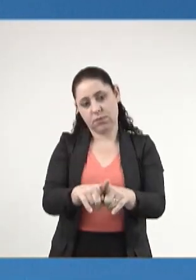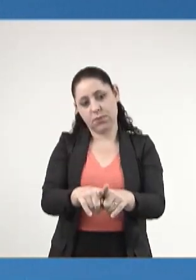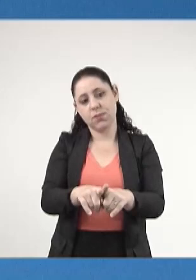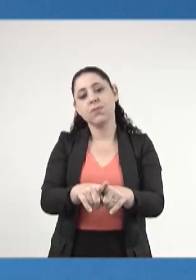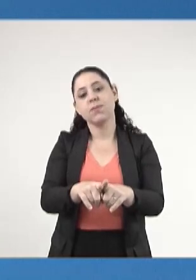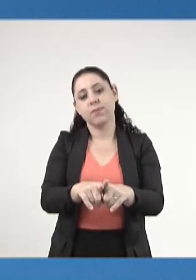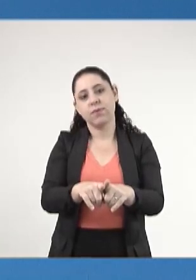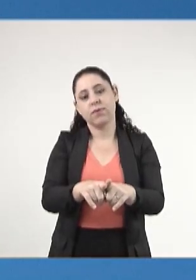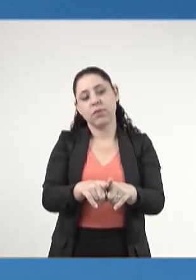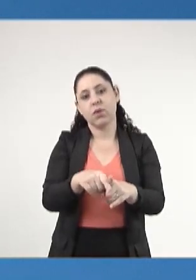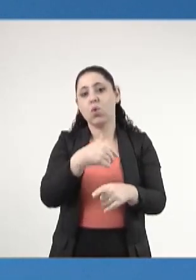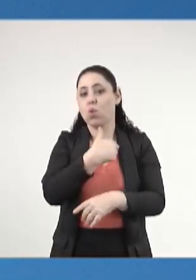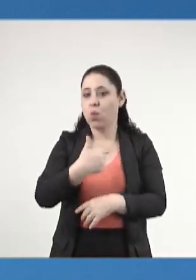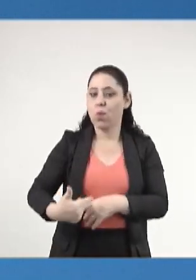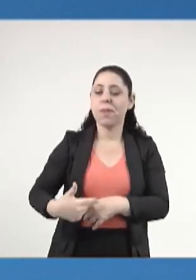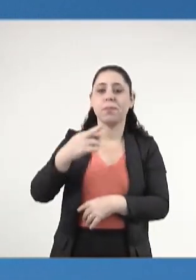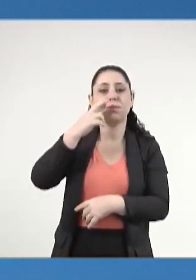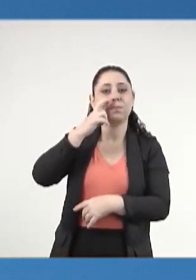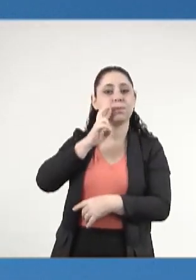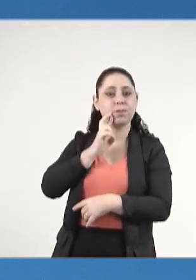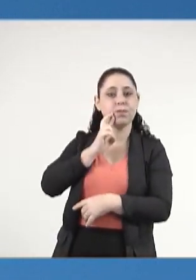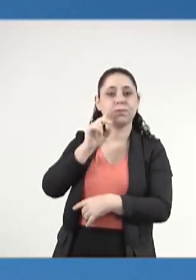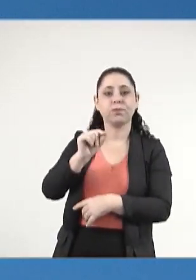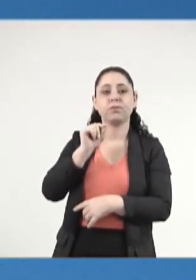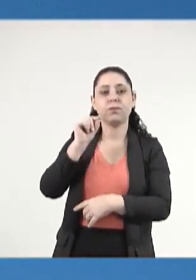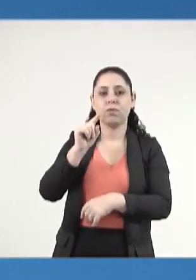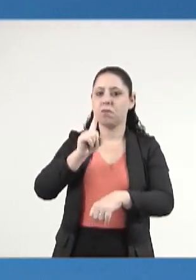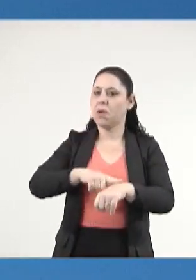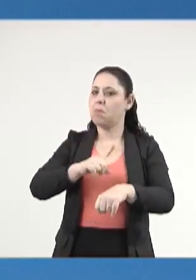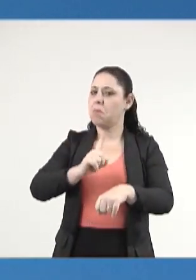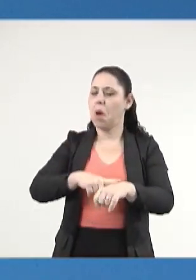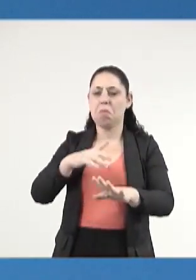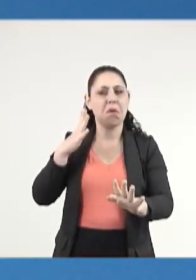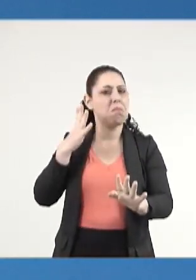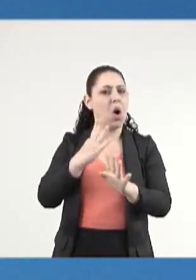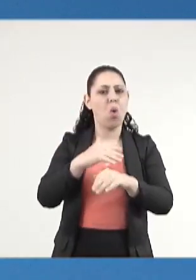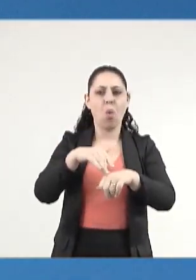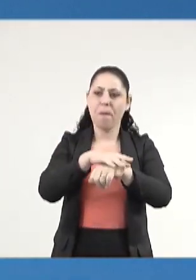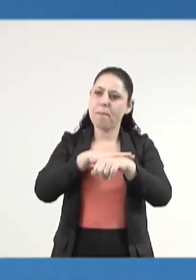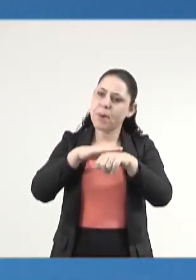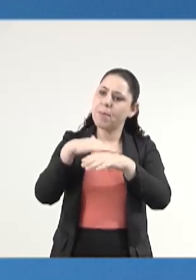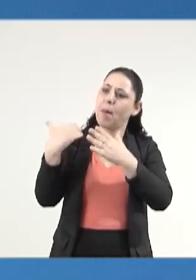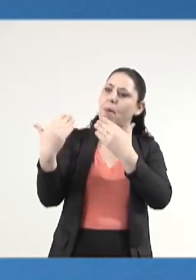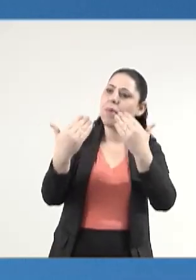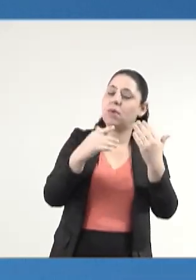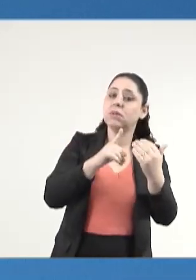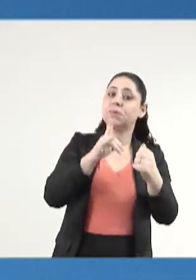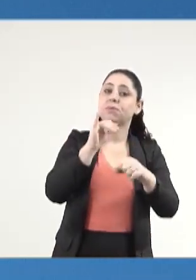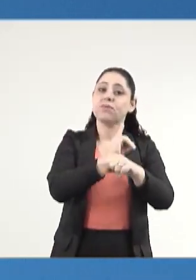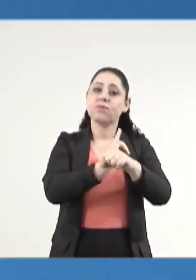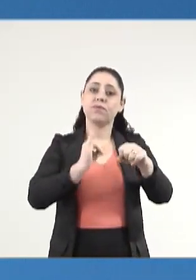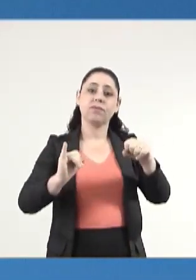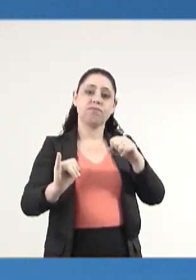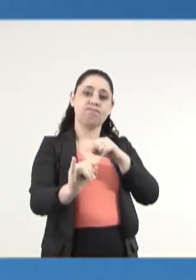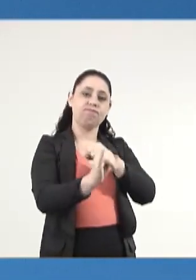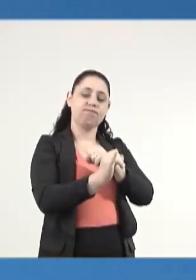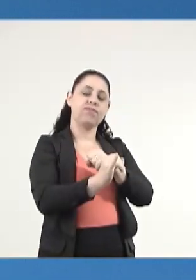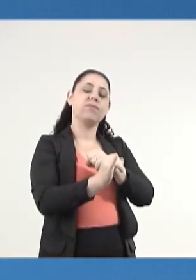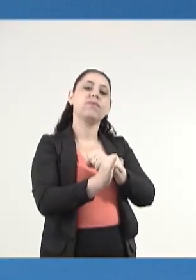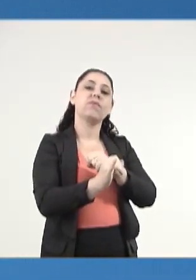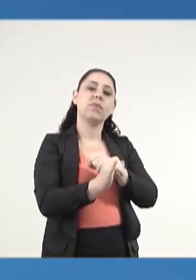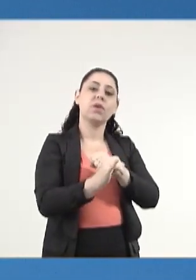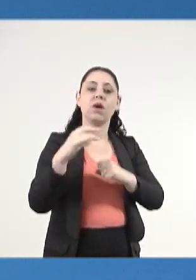a sensibilidade do governador Riedel, que desde o primeiro momento, quando conversei com ele lá de Itaquiraí,